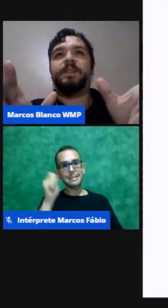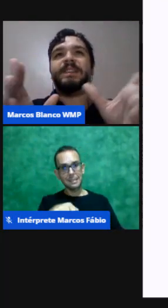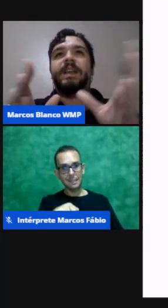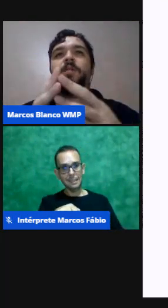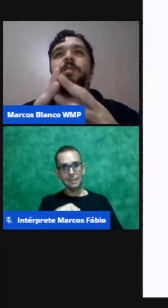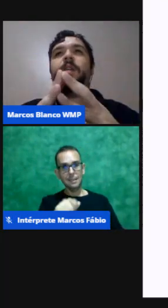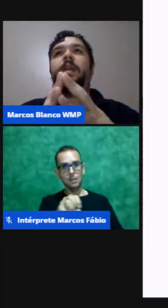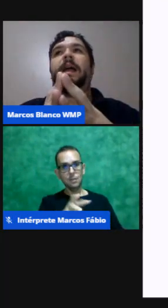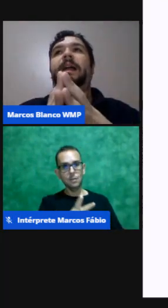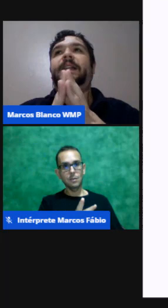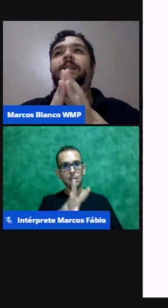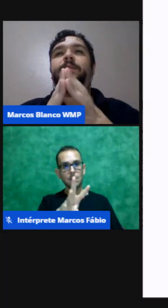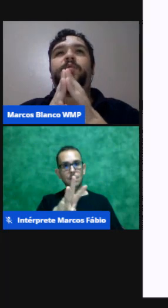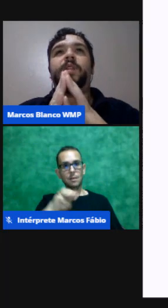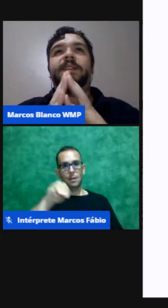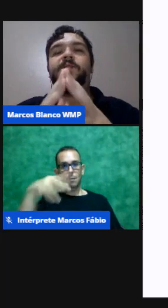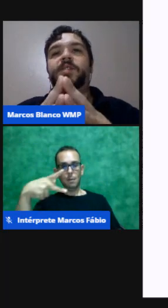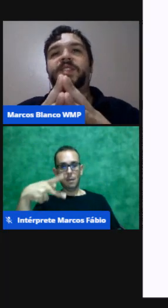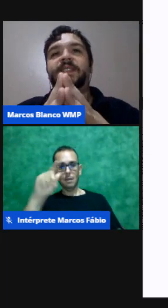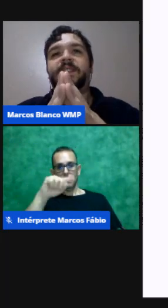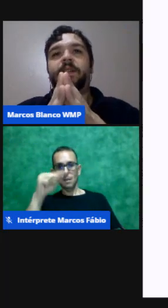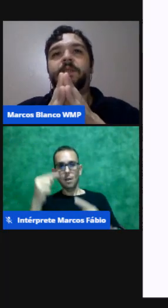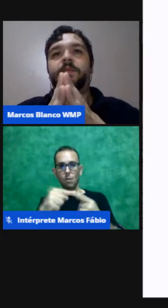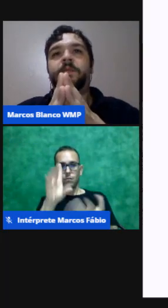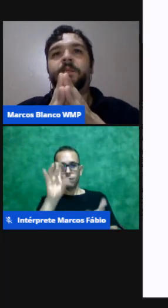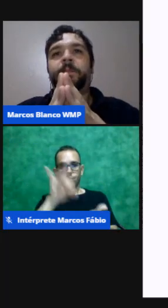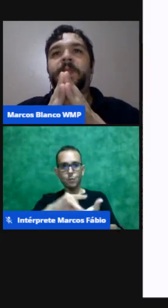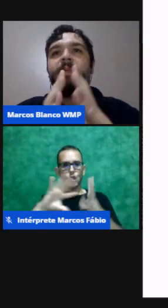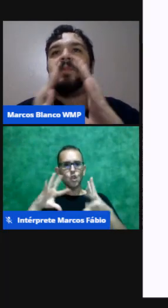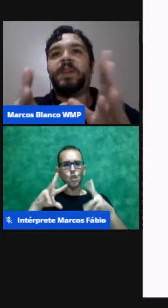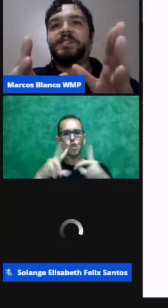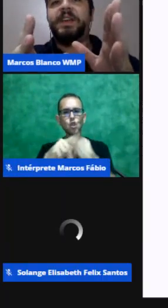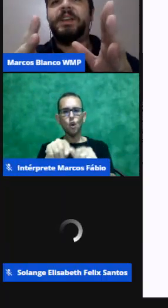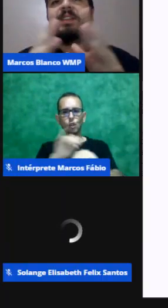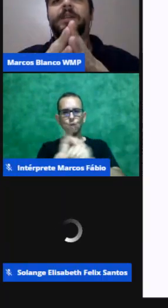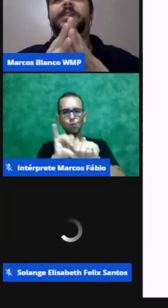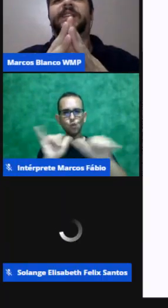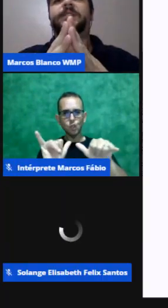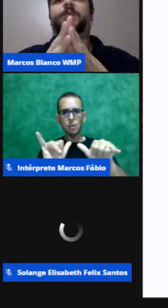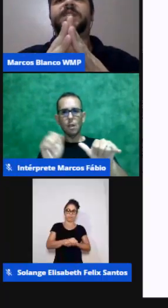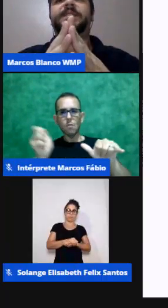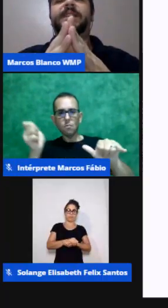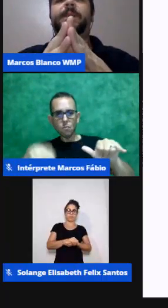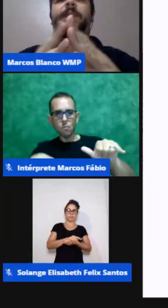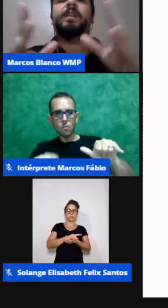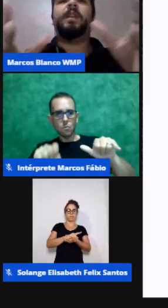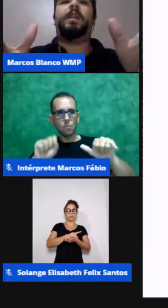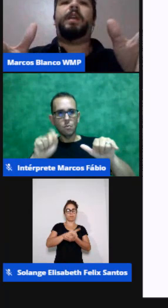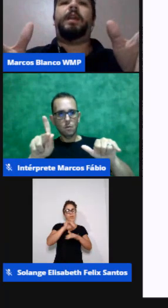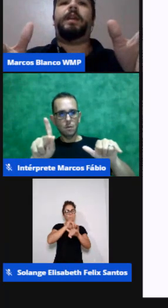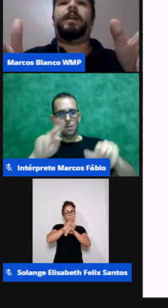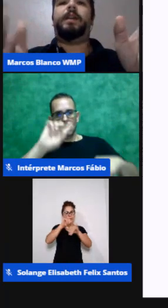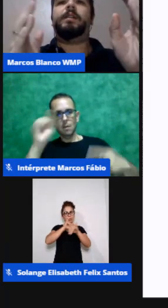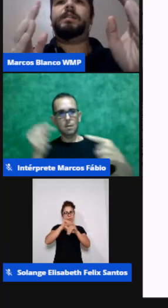principal, né, a página oficial. Aqui, todas as notícias estão sempre fresquinhas, né, a gente pode